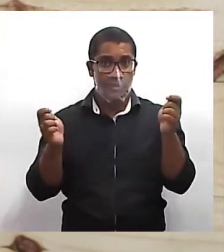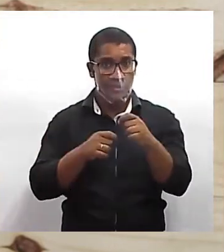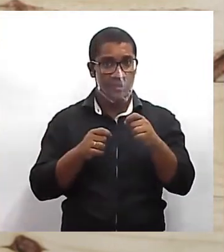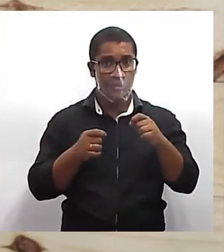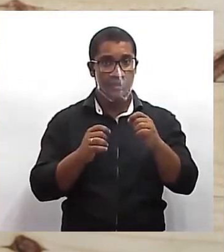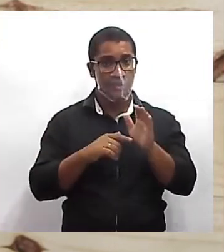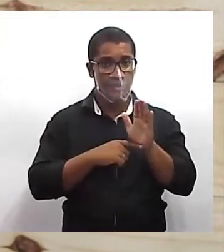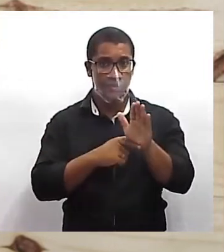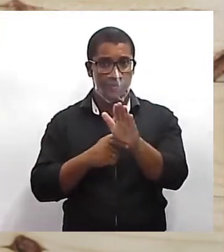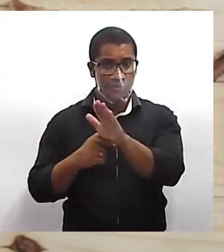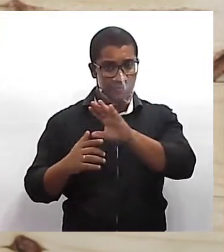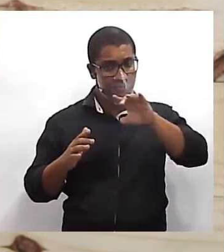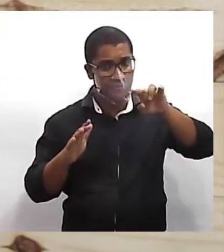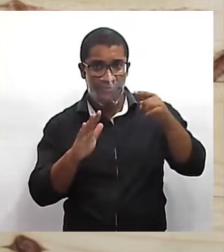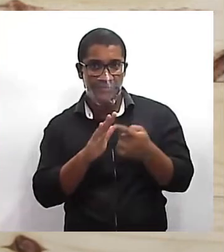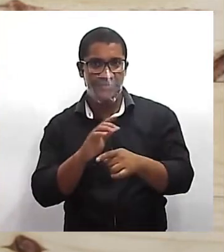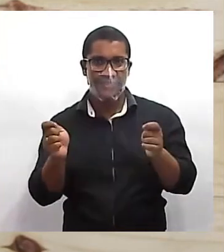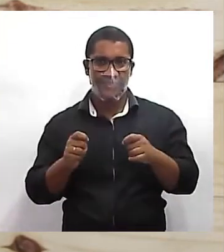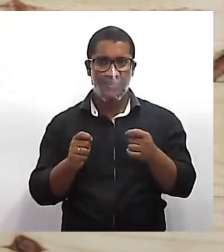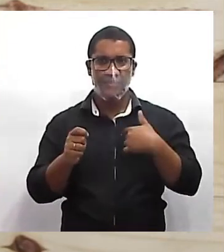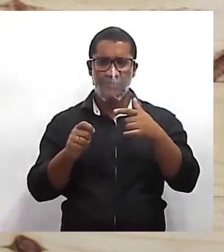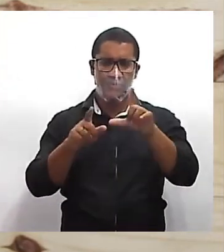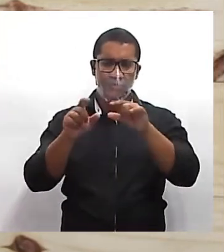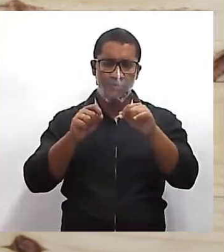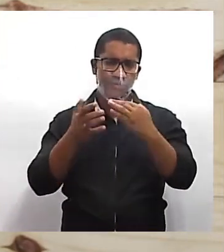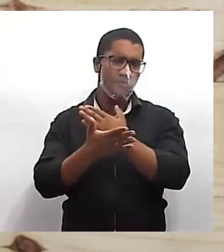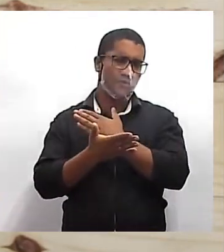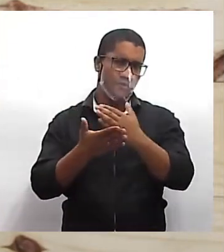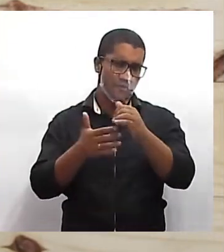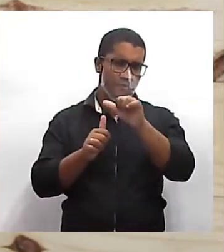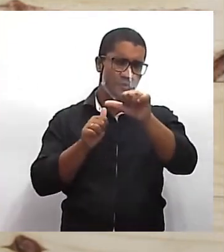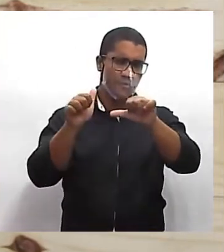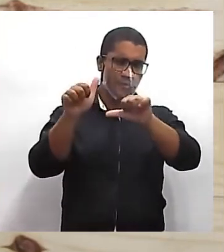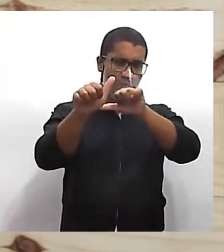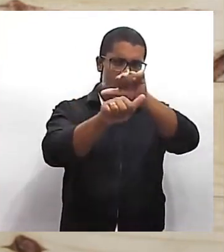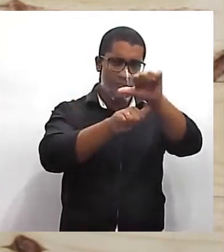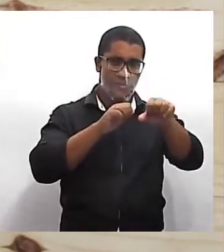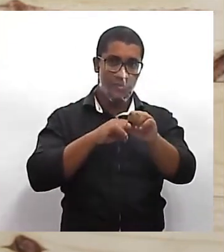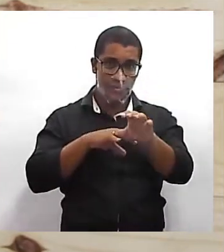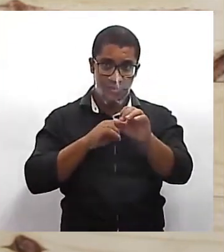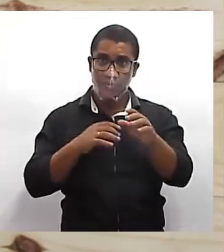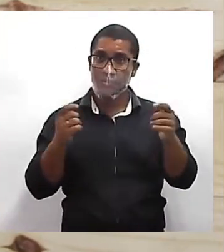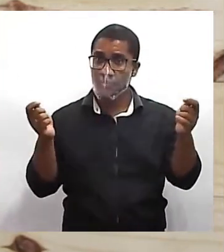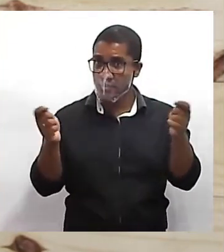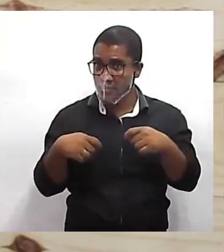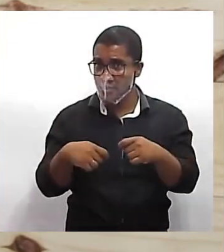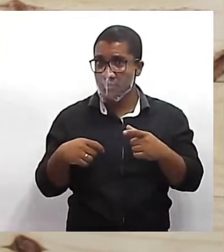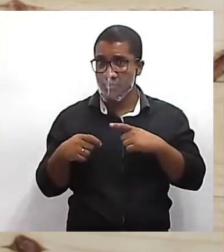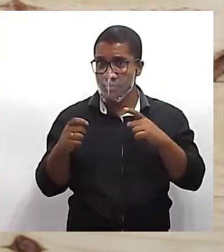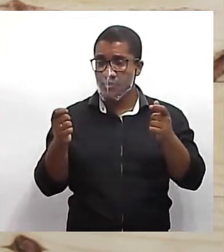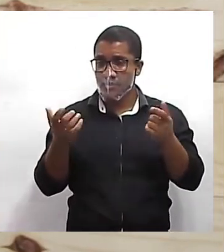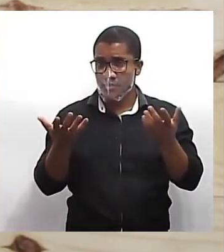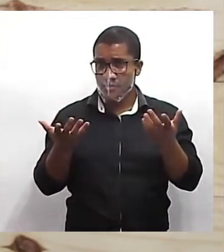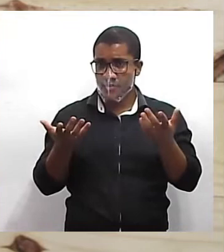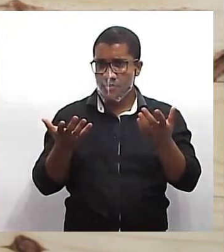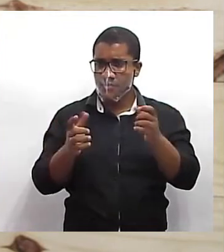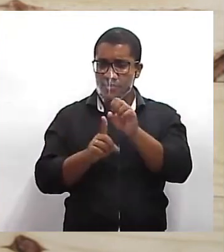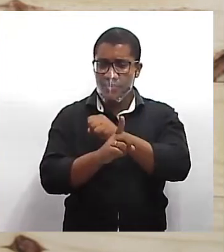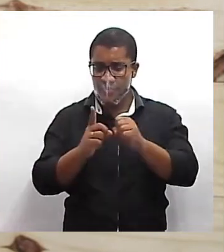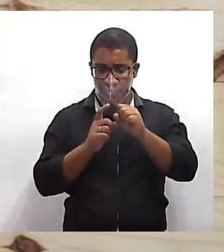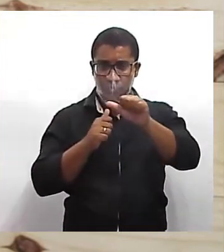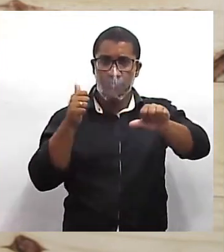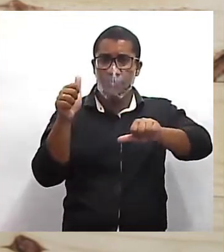aí alguns pontos que eu destaquei das mudanças que a educação pode acarretar, pode trazer para uma sociedade.